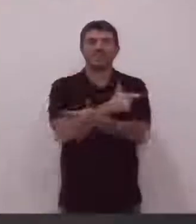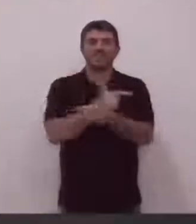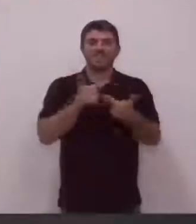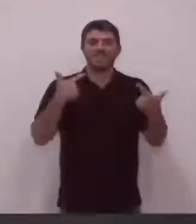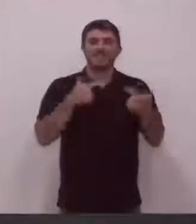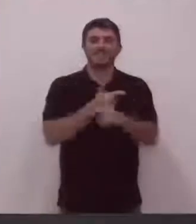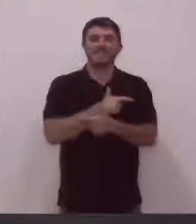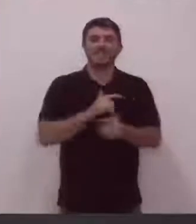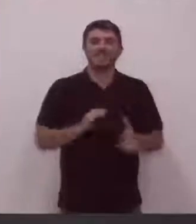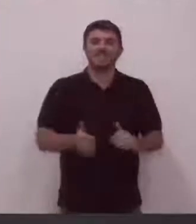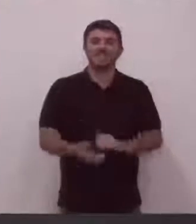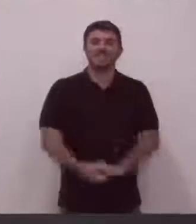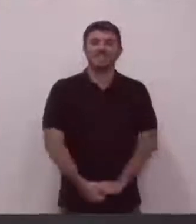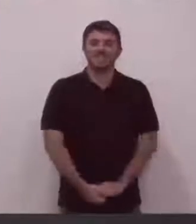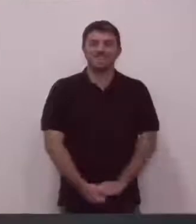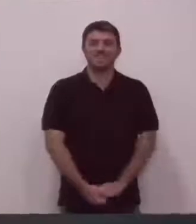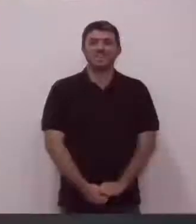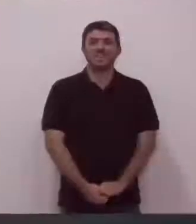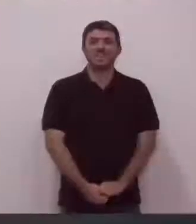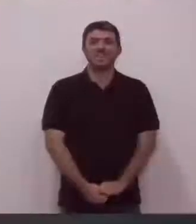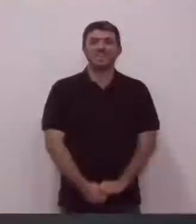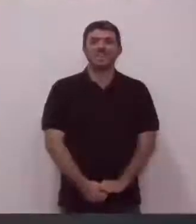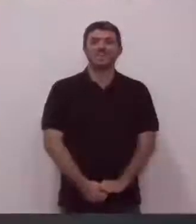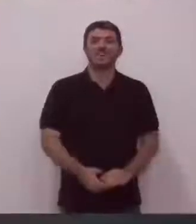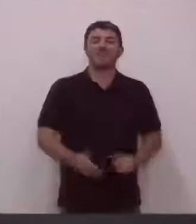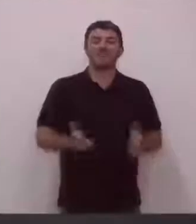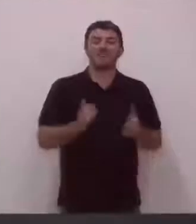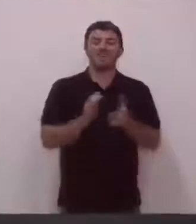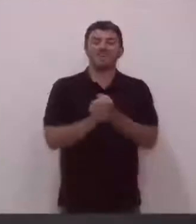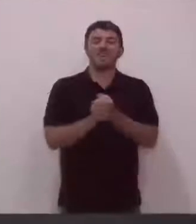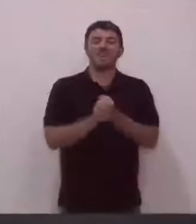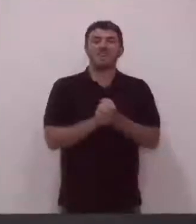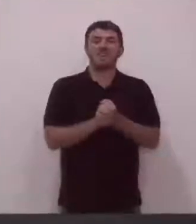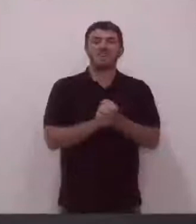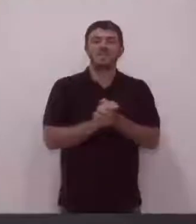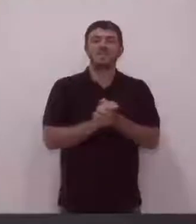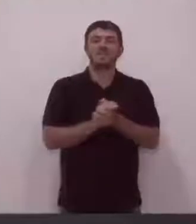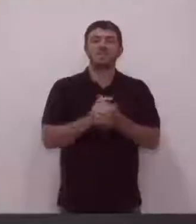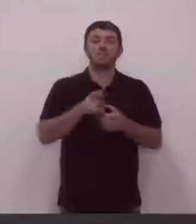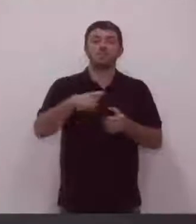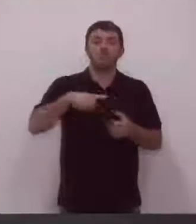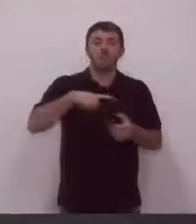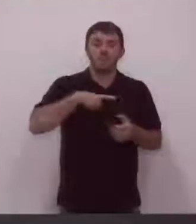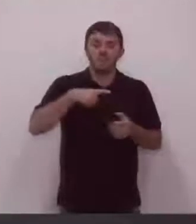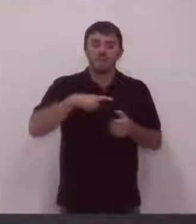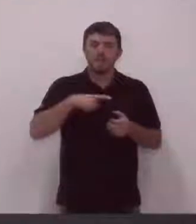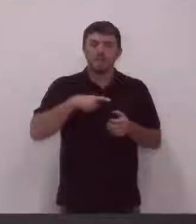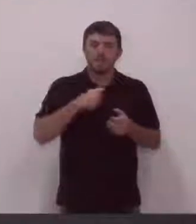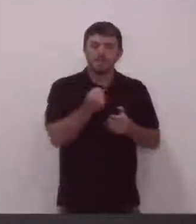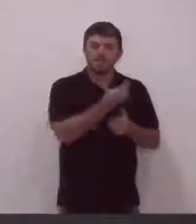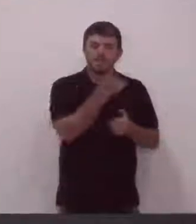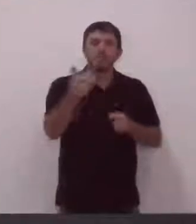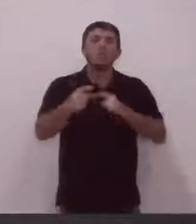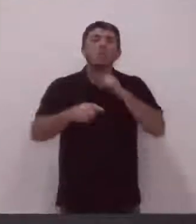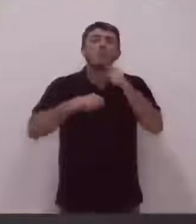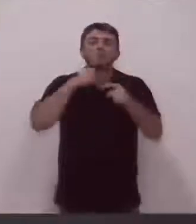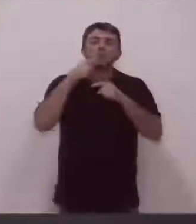Tá, gente, vamos lá. Brincadeiras à parte, é bom descontrair um pouco. Tá, existe alguma dúvida na questão da